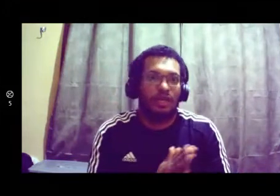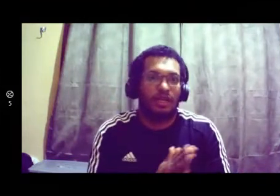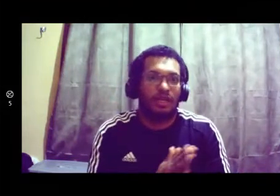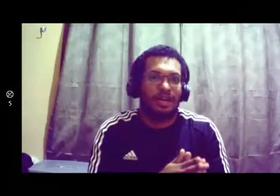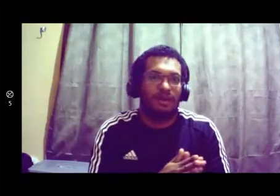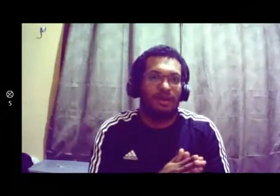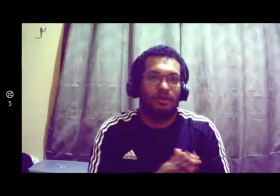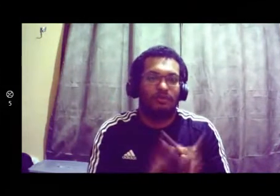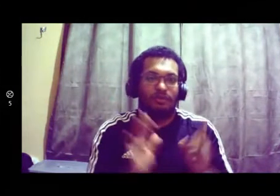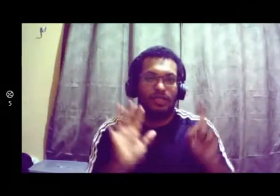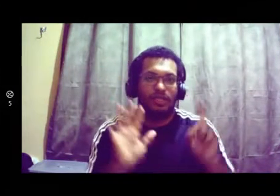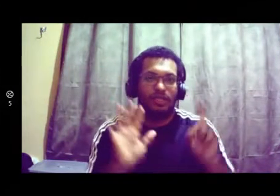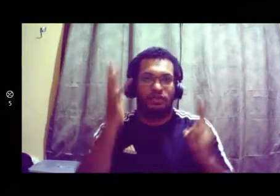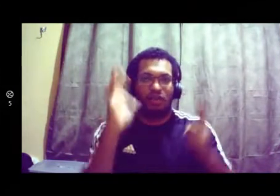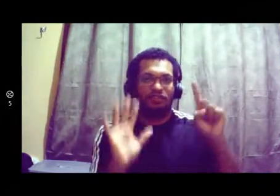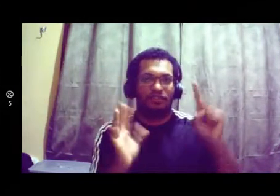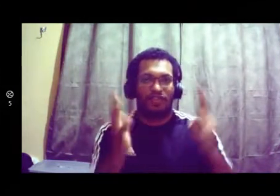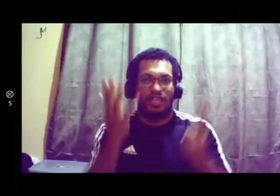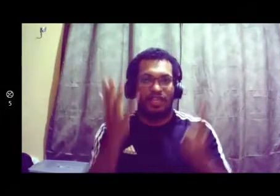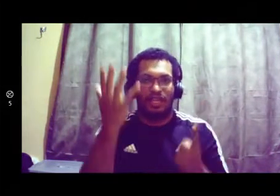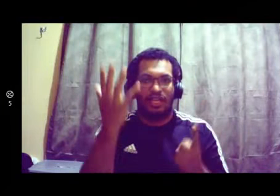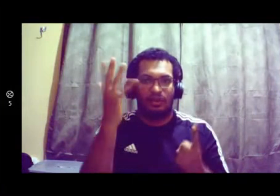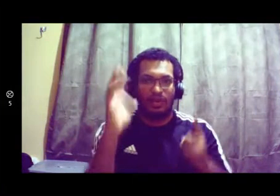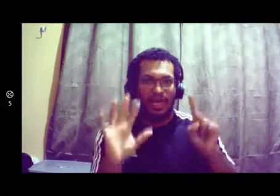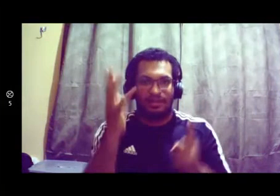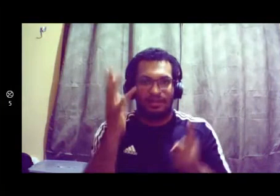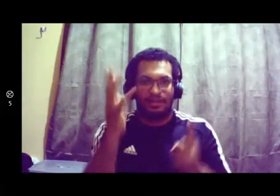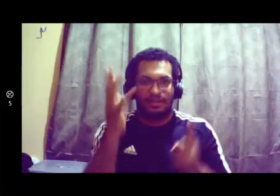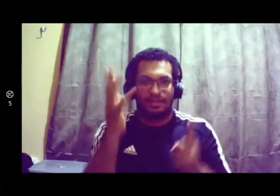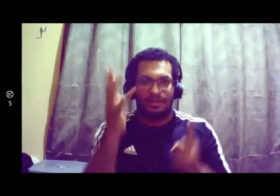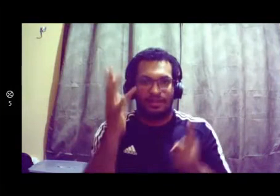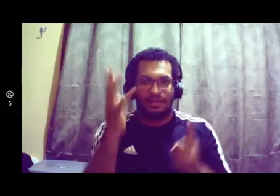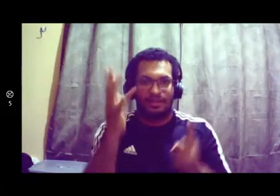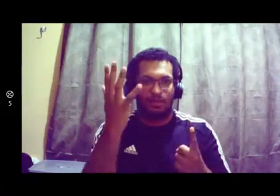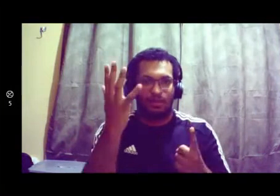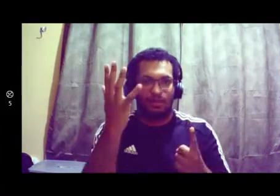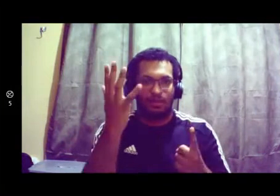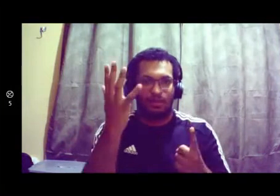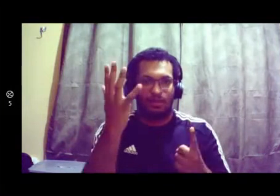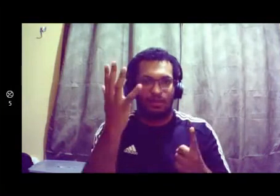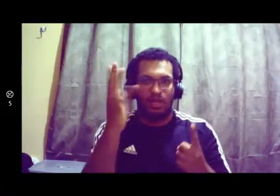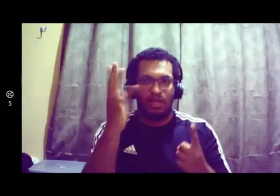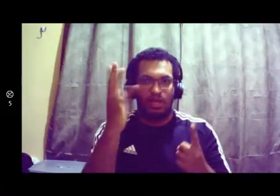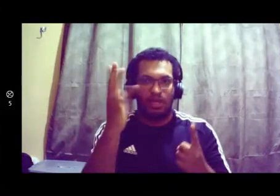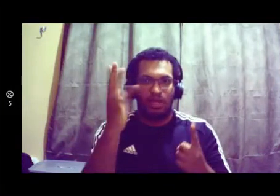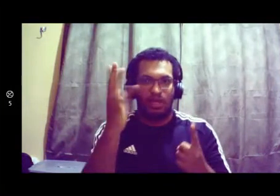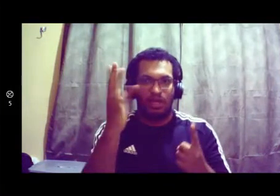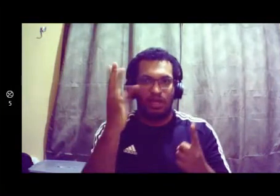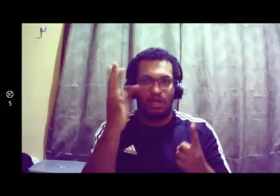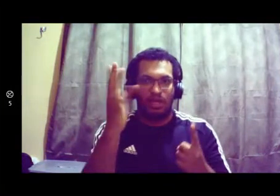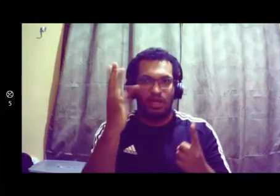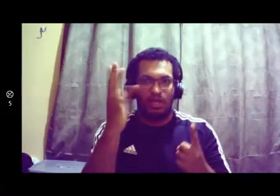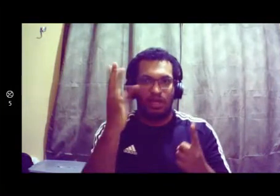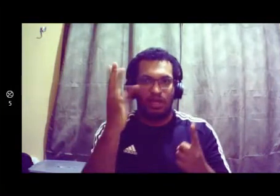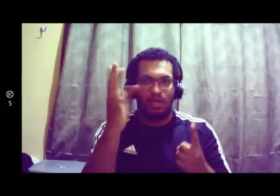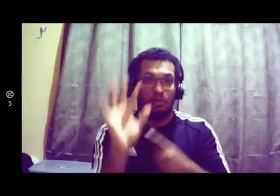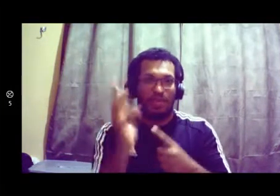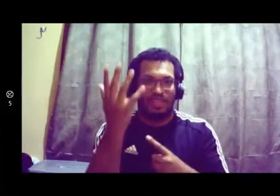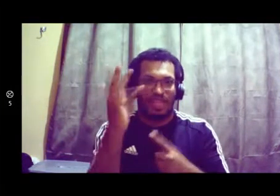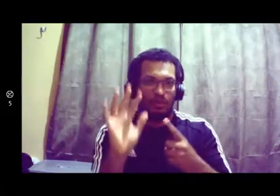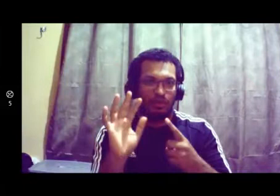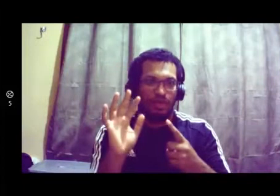tem o quê? Carnaval. Por isso que o sinal de fevereiro é esse, tá bom? Então, você, com uma mão, você faz assim como se